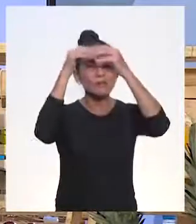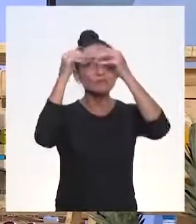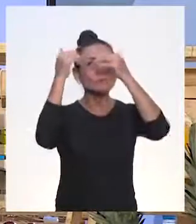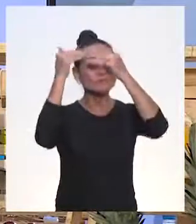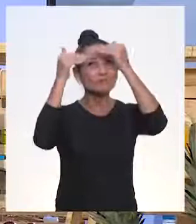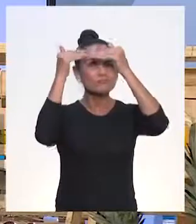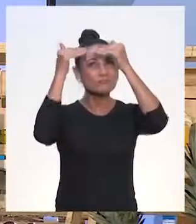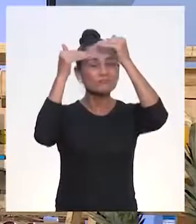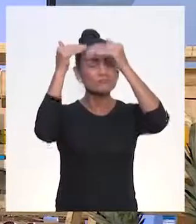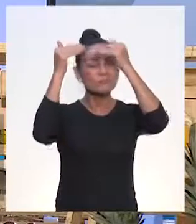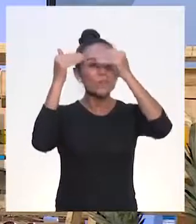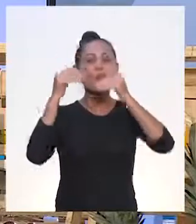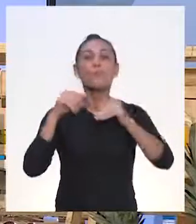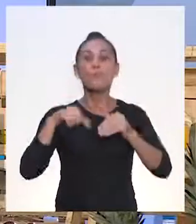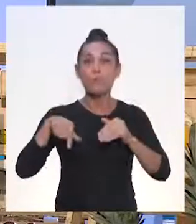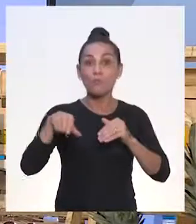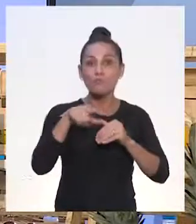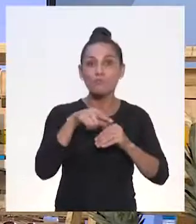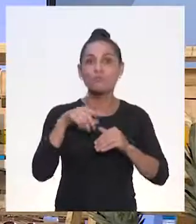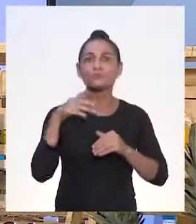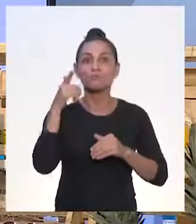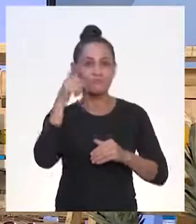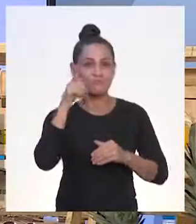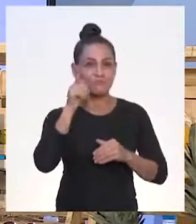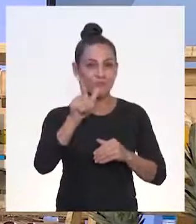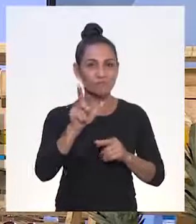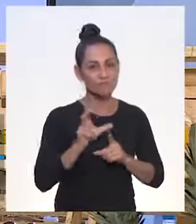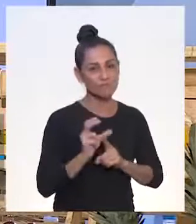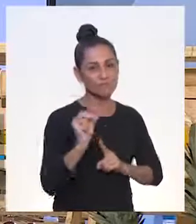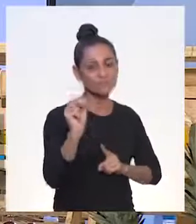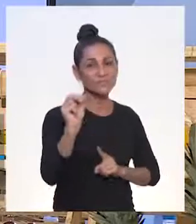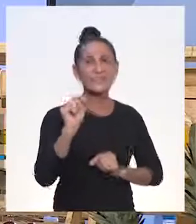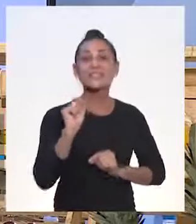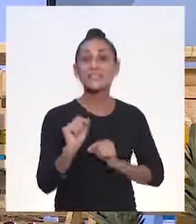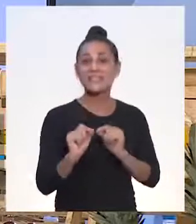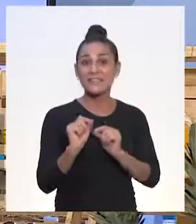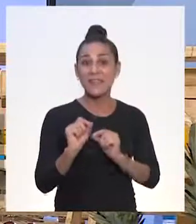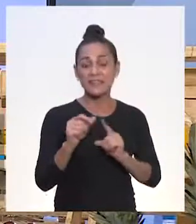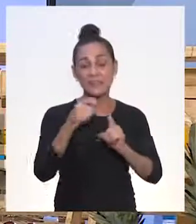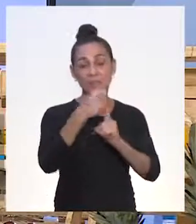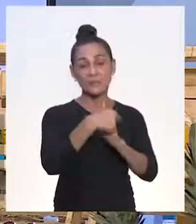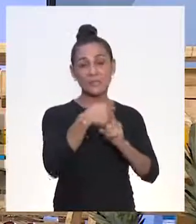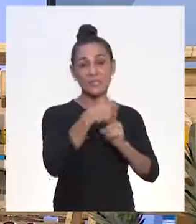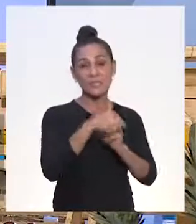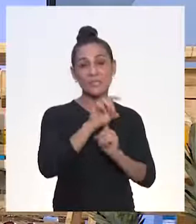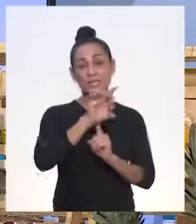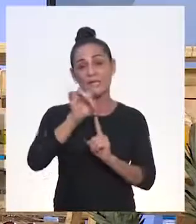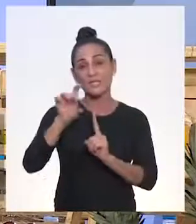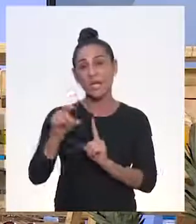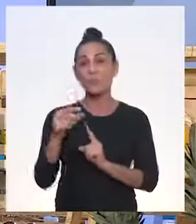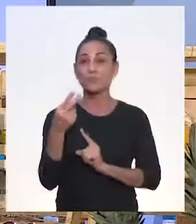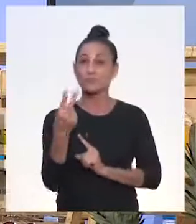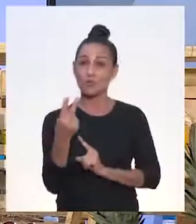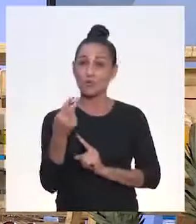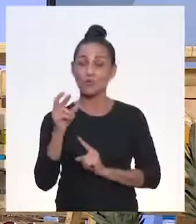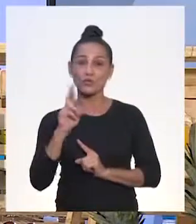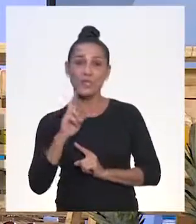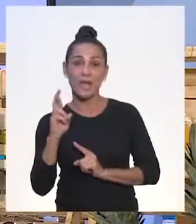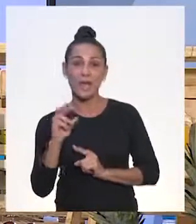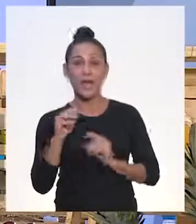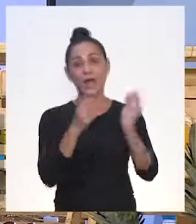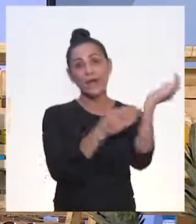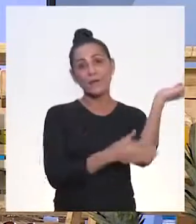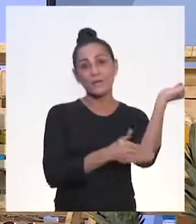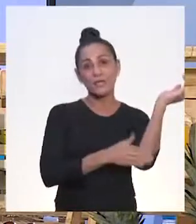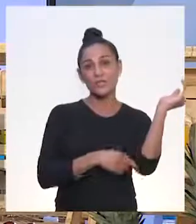aí conseguem fazer, conseguiram executar, que é o tal daí da banana custar, cada uma custar dois, e o abacaxi